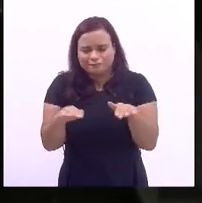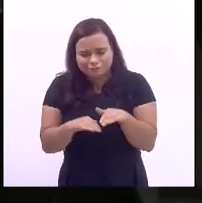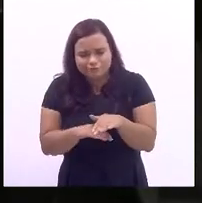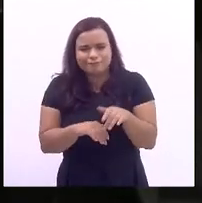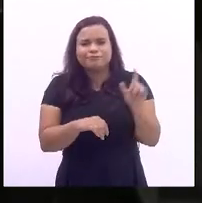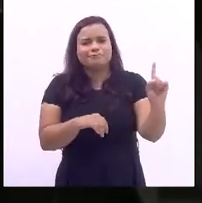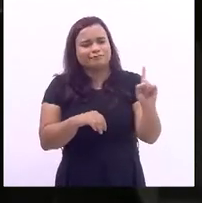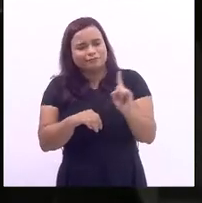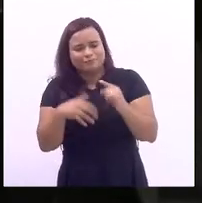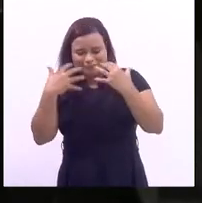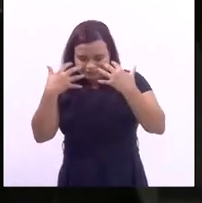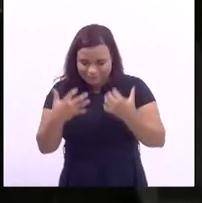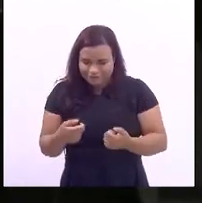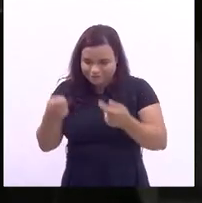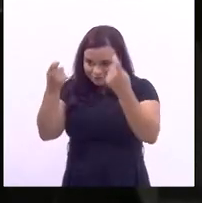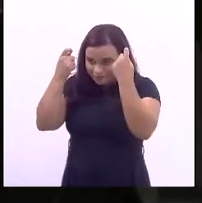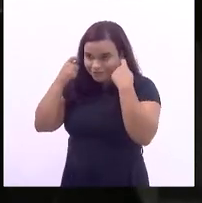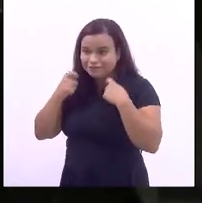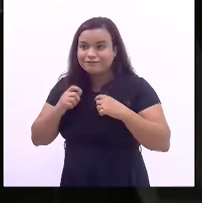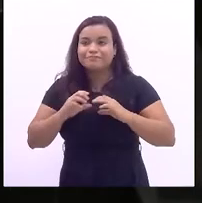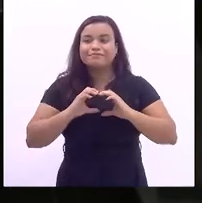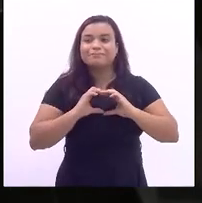veio recebê-la